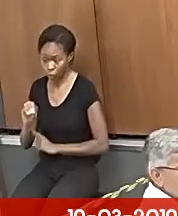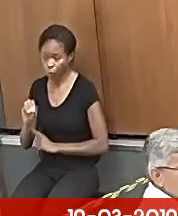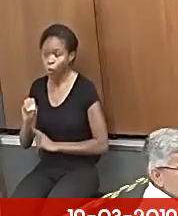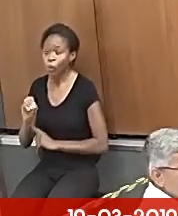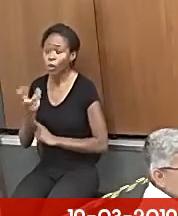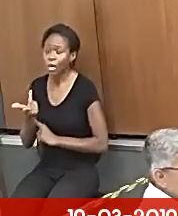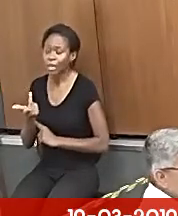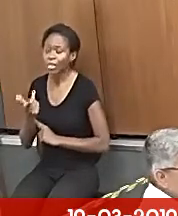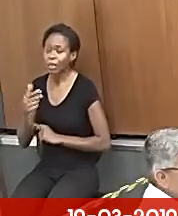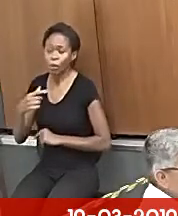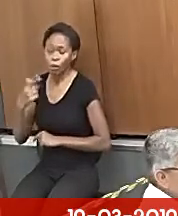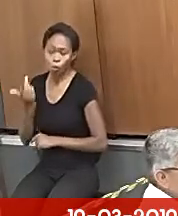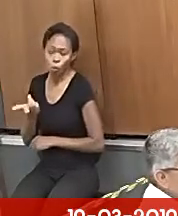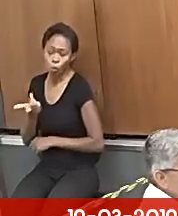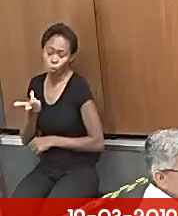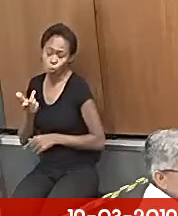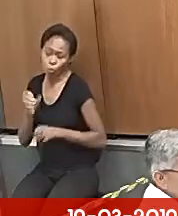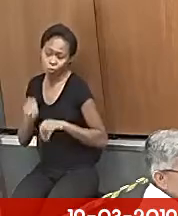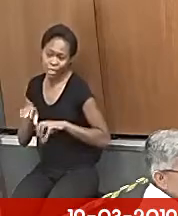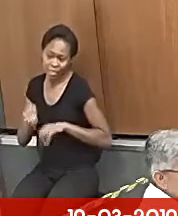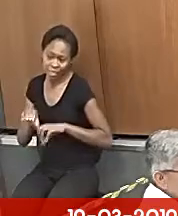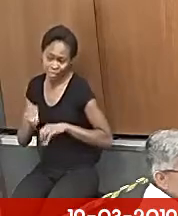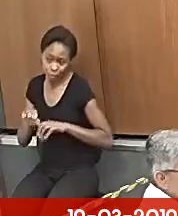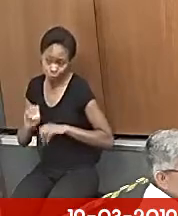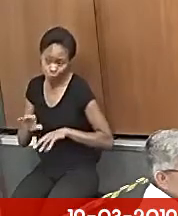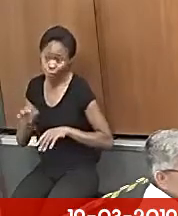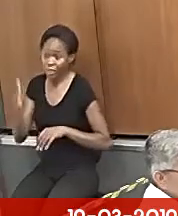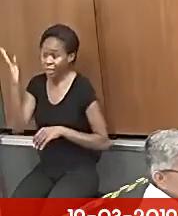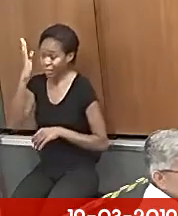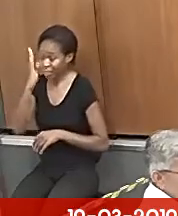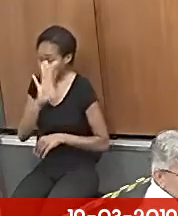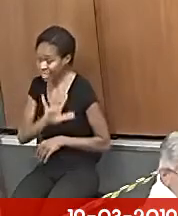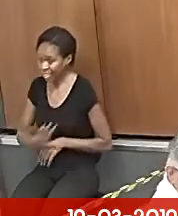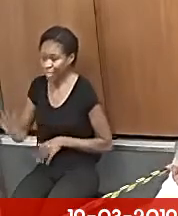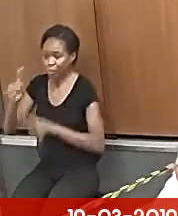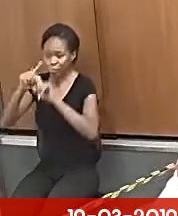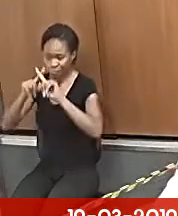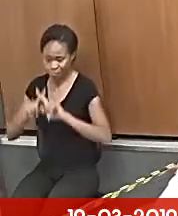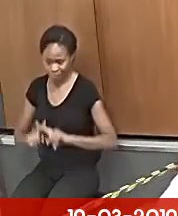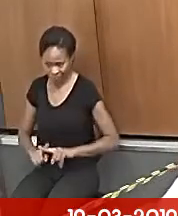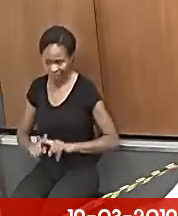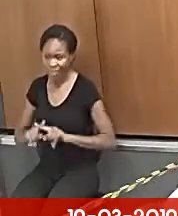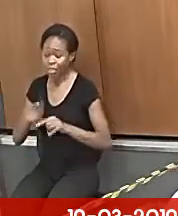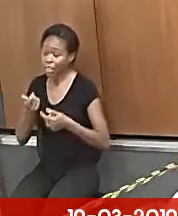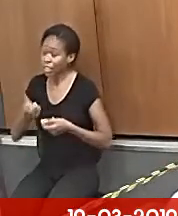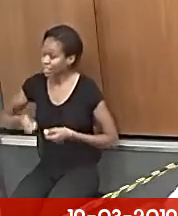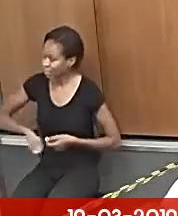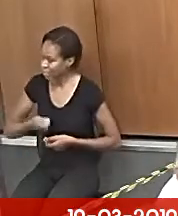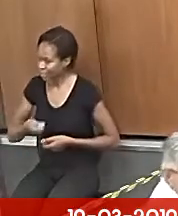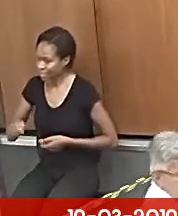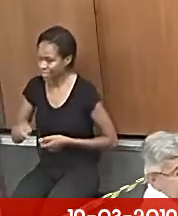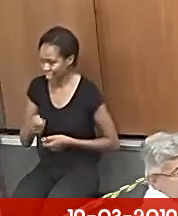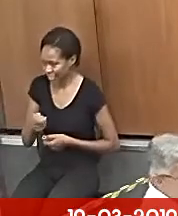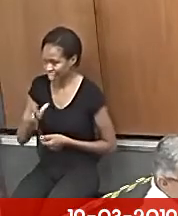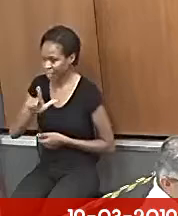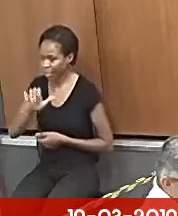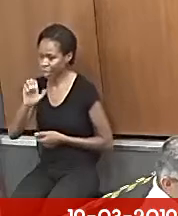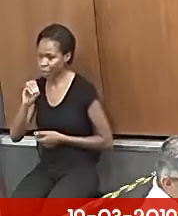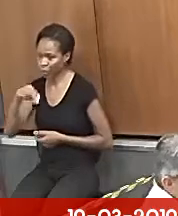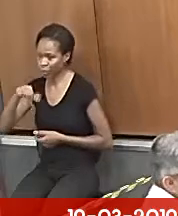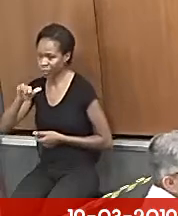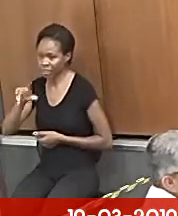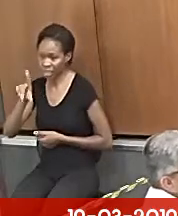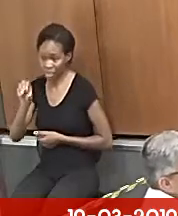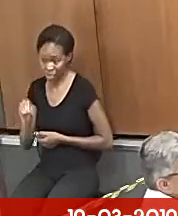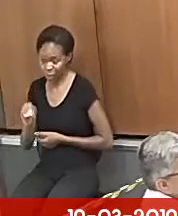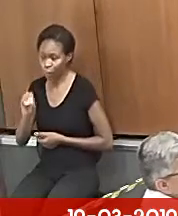técnico da seleção brasileira de tênis em cadeira de rodas campeonato aqui botija né conhecido como